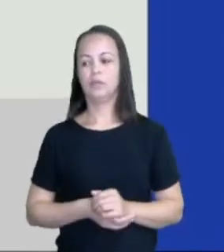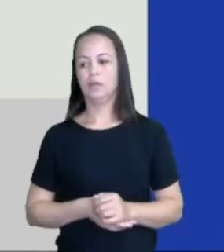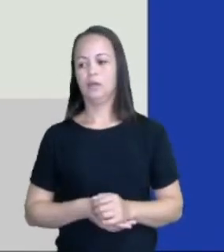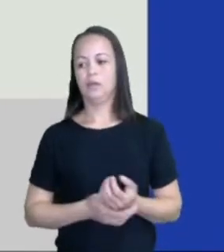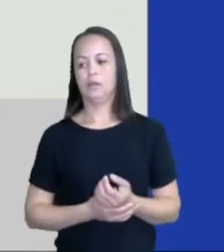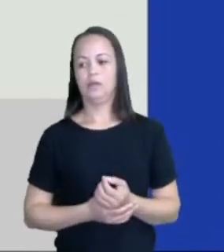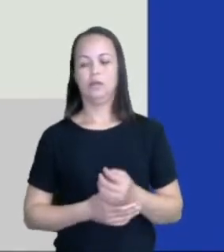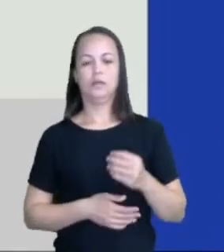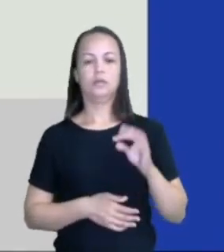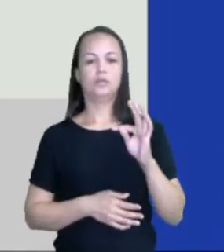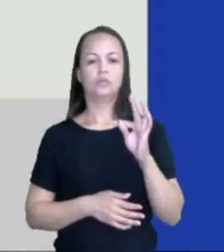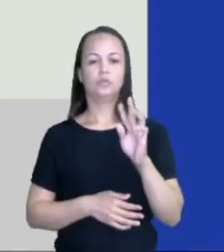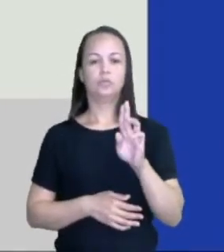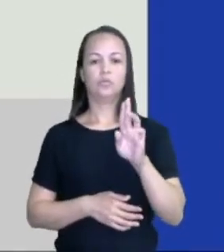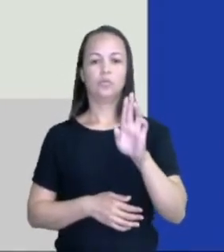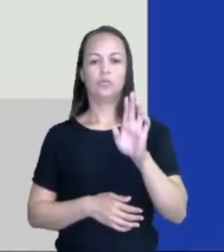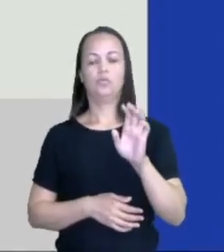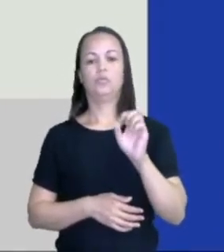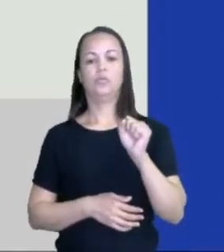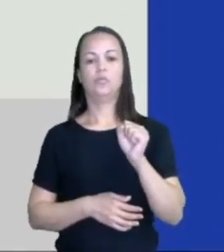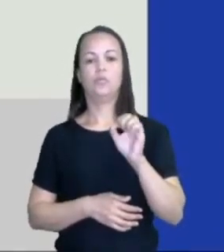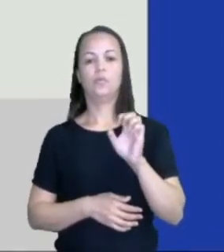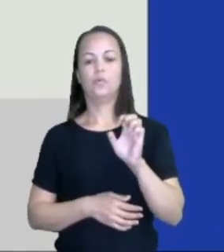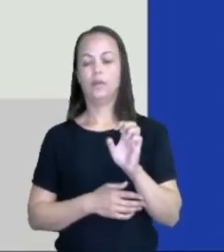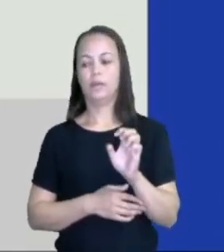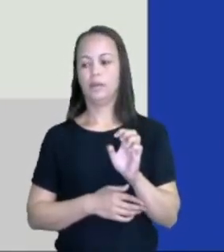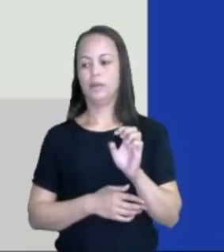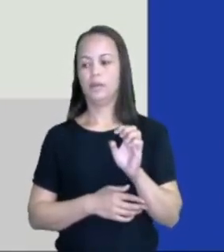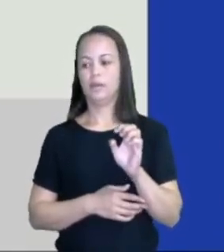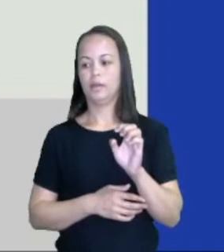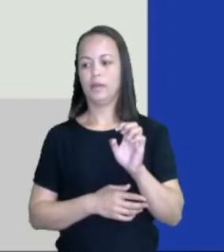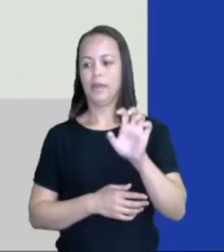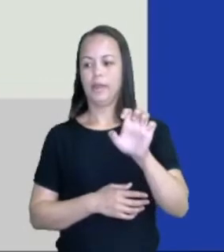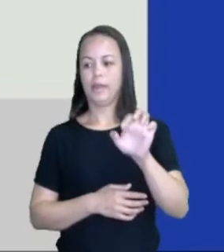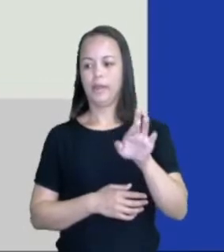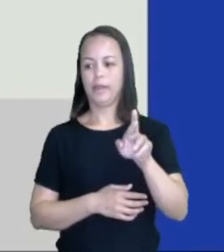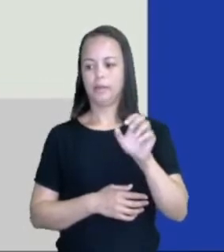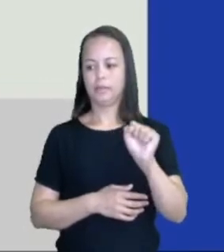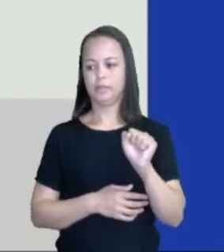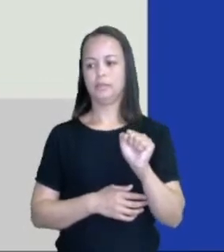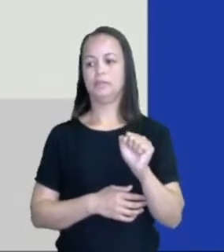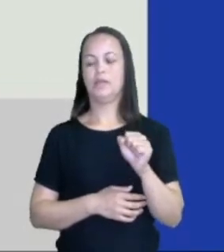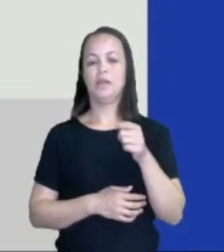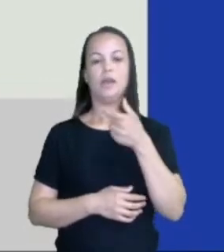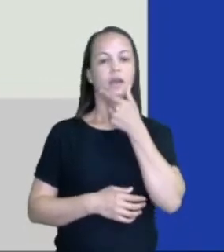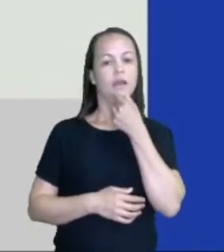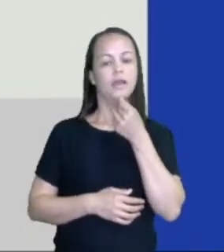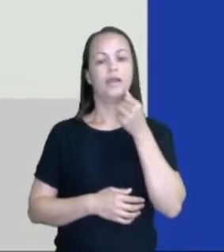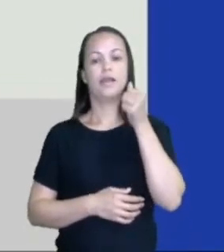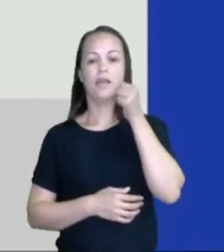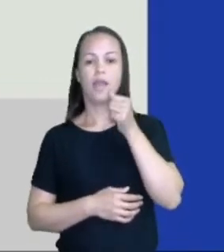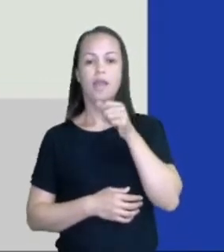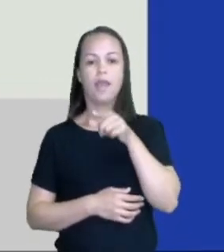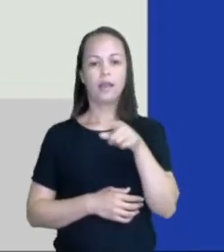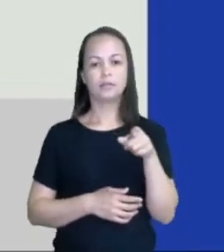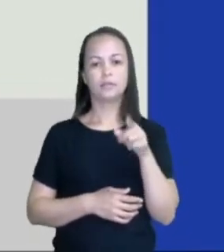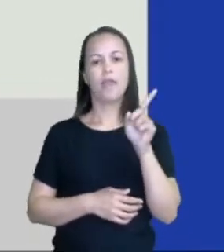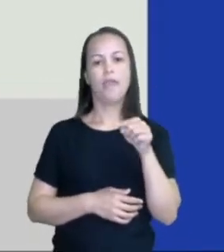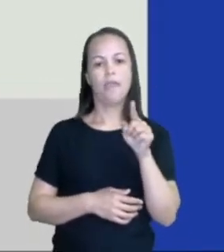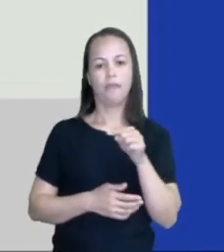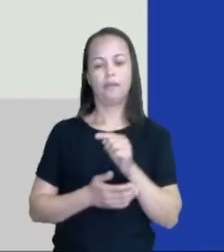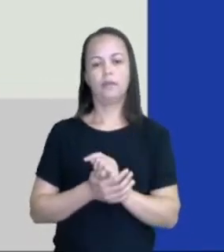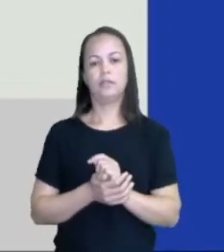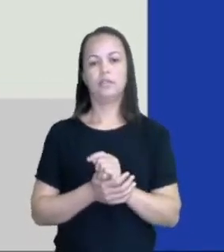tu eres, vós sois, ele, ella e usted es,